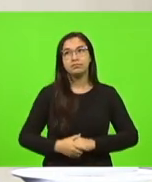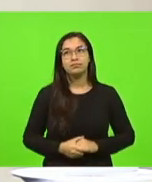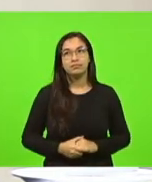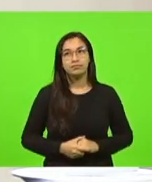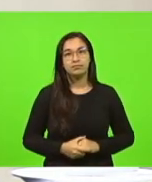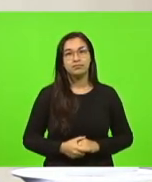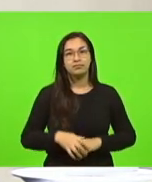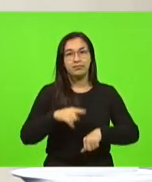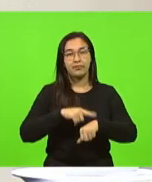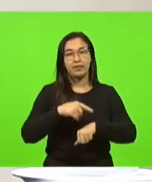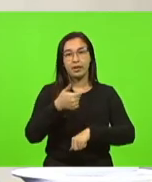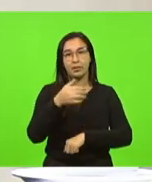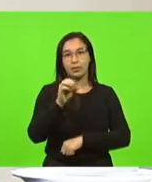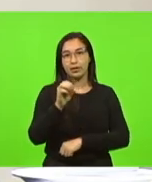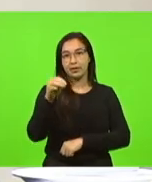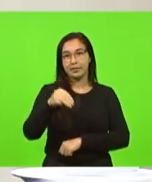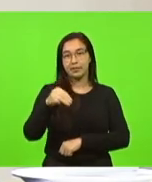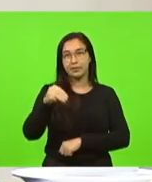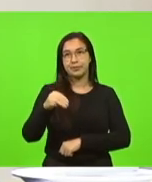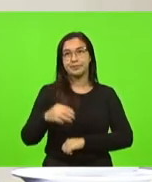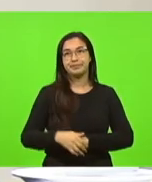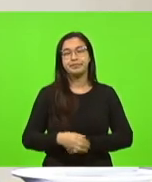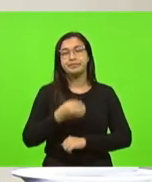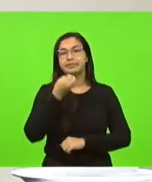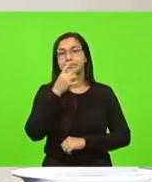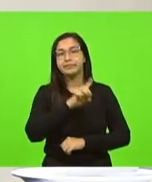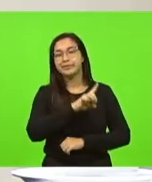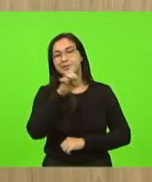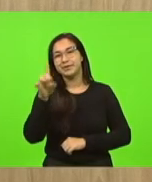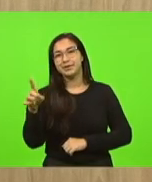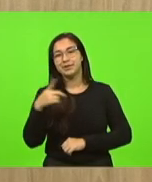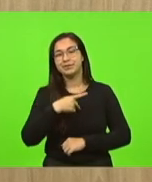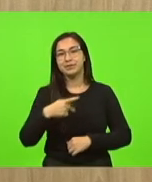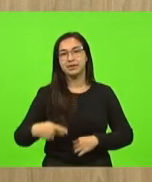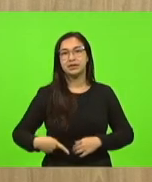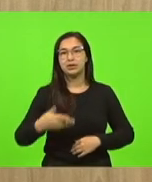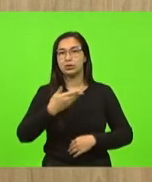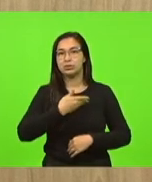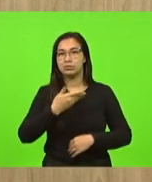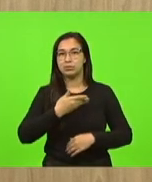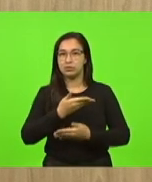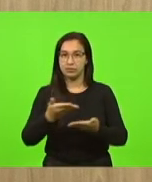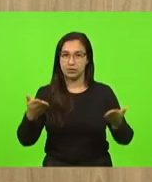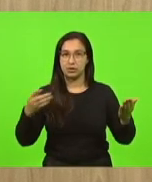minutos, deputado. Bom dia, senhor presidente. Bom dia, senhores deputados e deputadas.